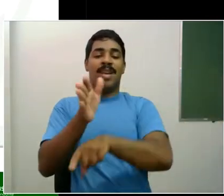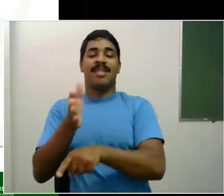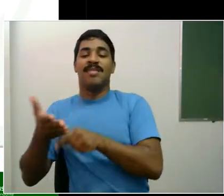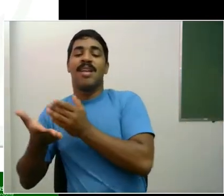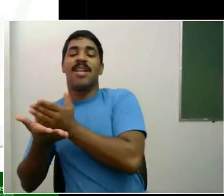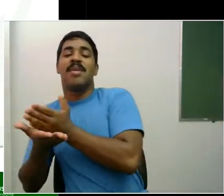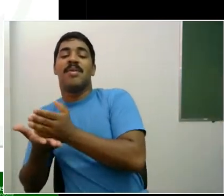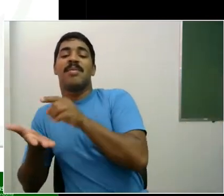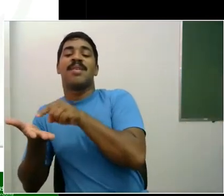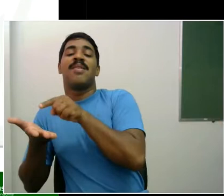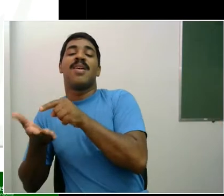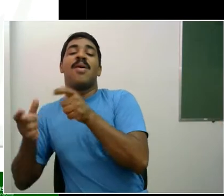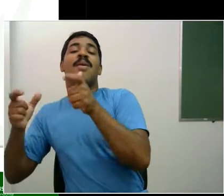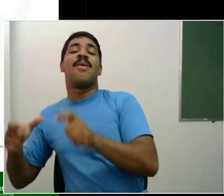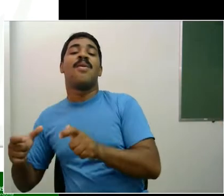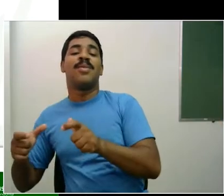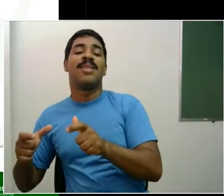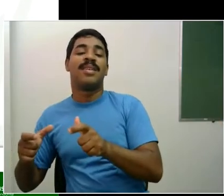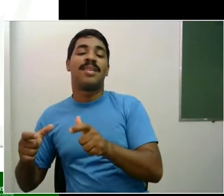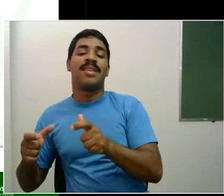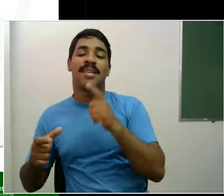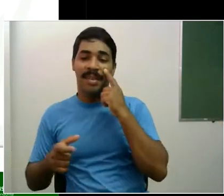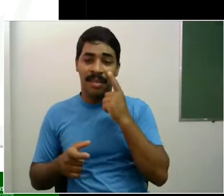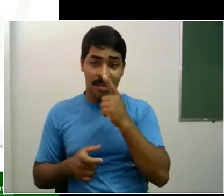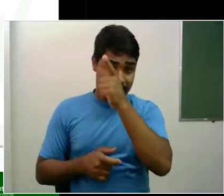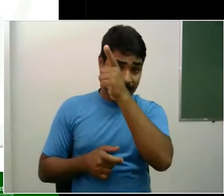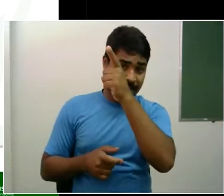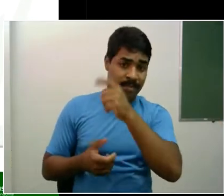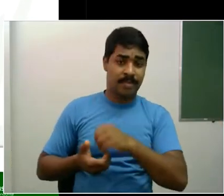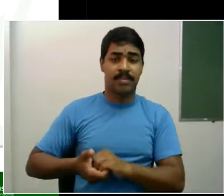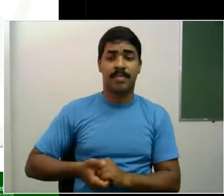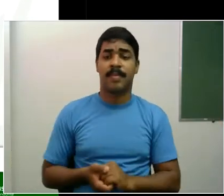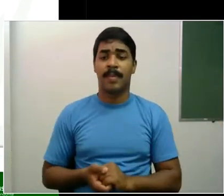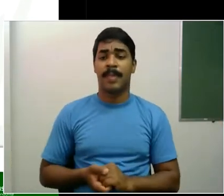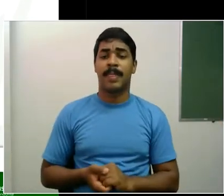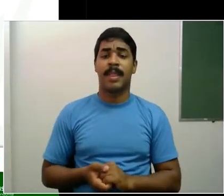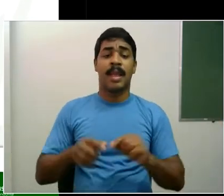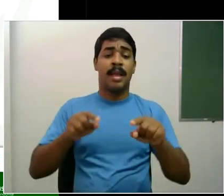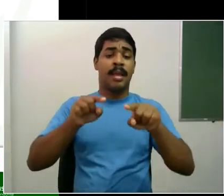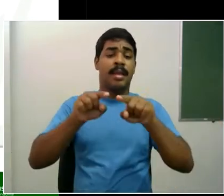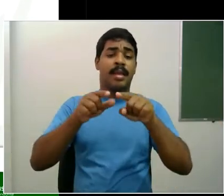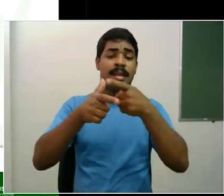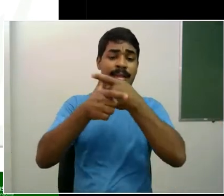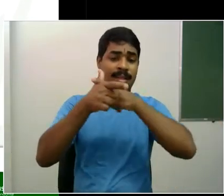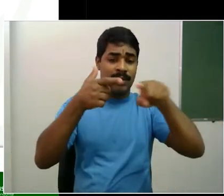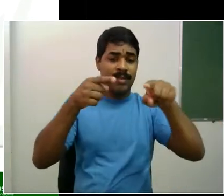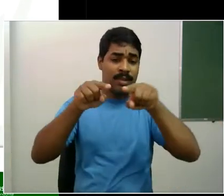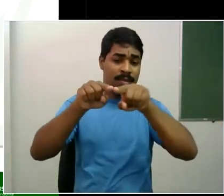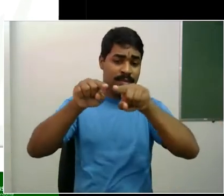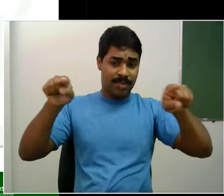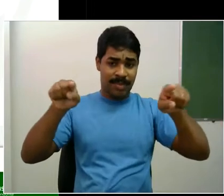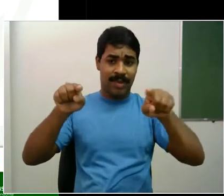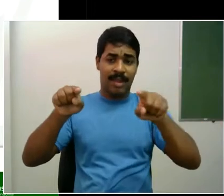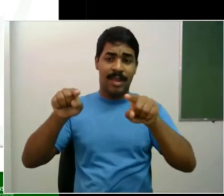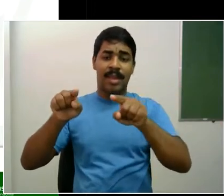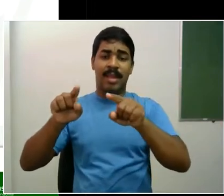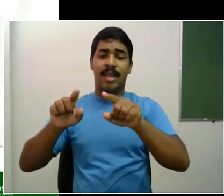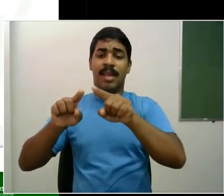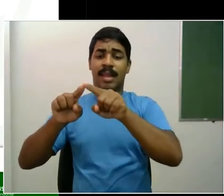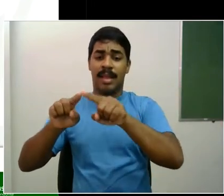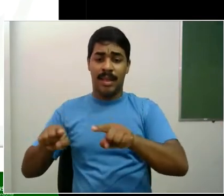né, em que ele se encontrava antes. E isso eu divido pela também intervalo de tempo, que é o